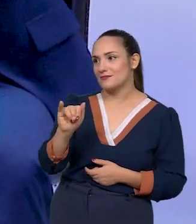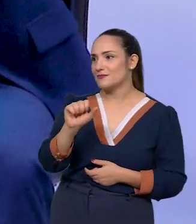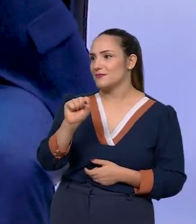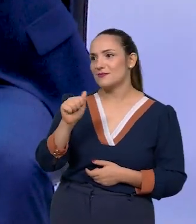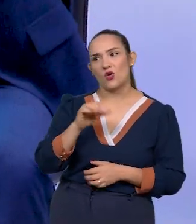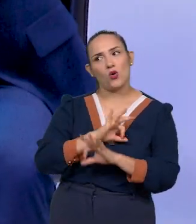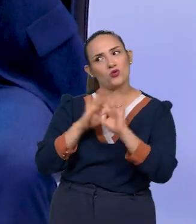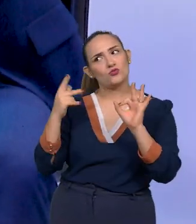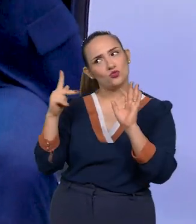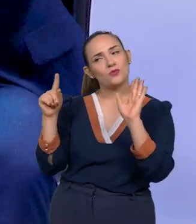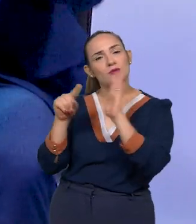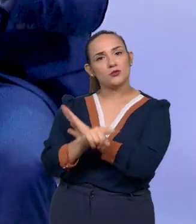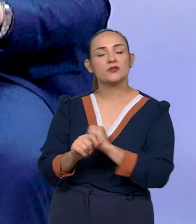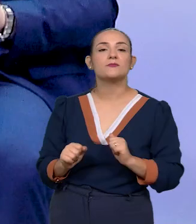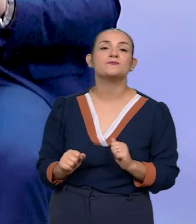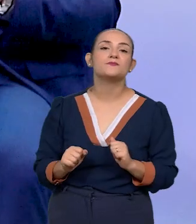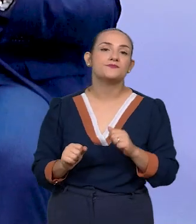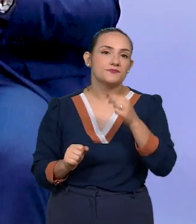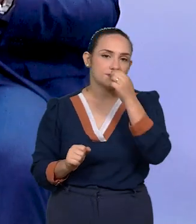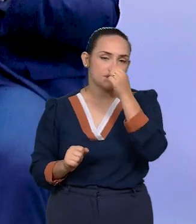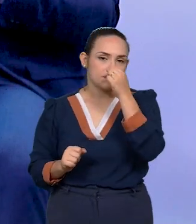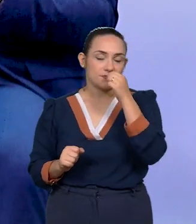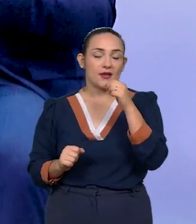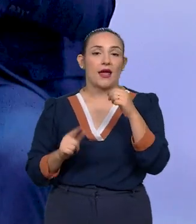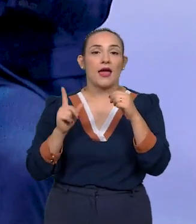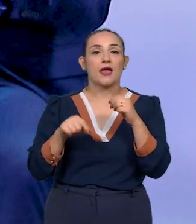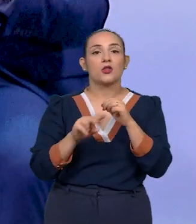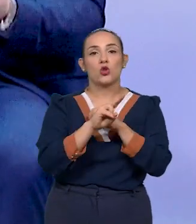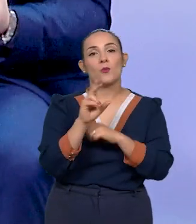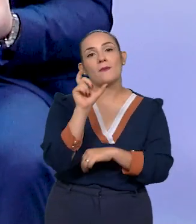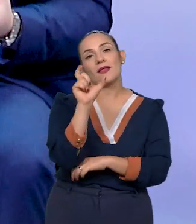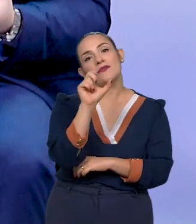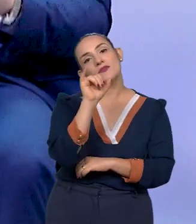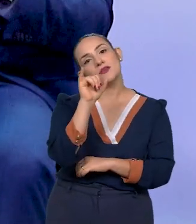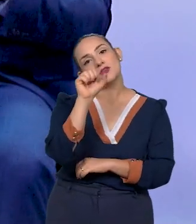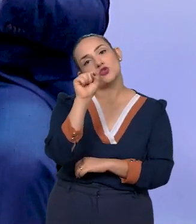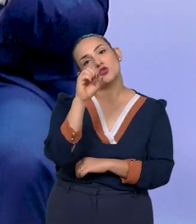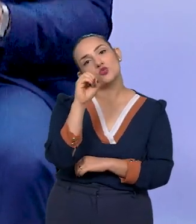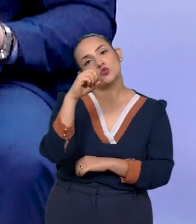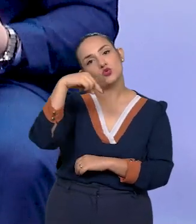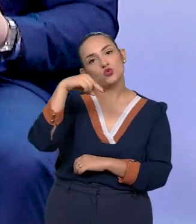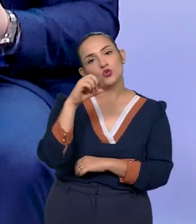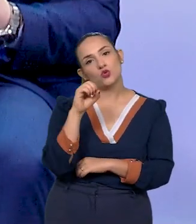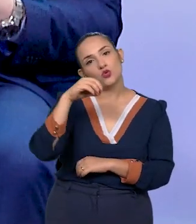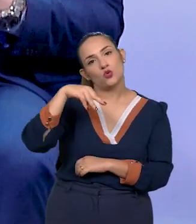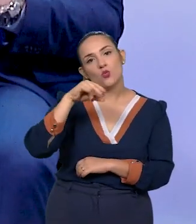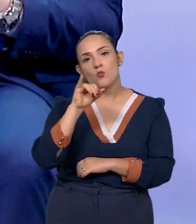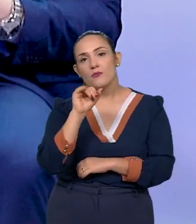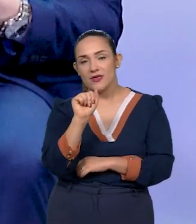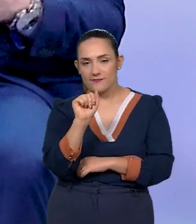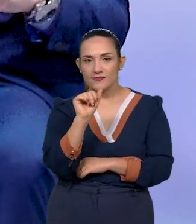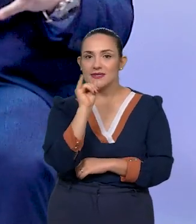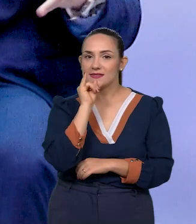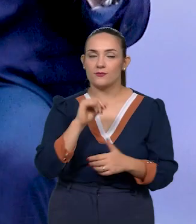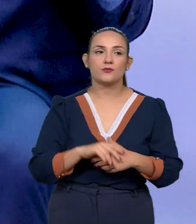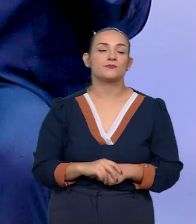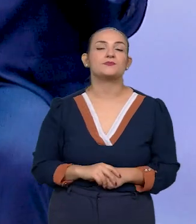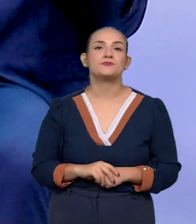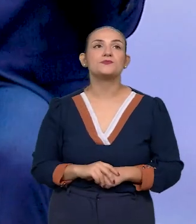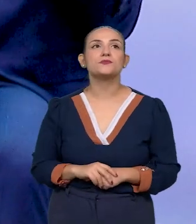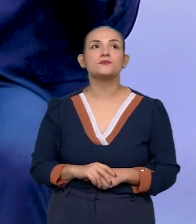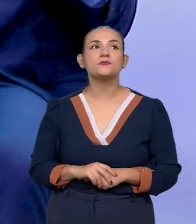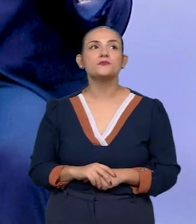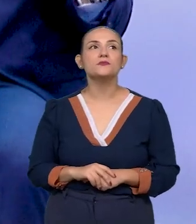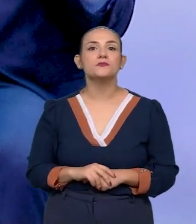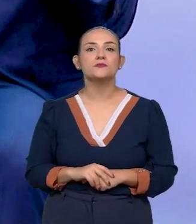Raíssa principalmente pela brilhante pergunta, é o ponto da isonomia. As pessoas esquecem que, por mais que ela